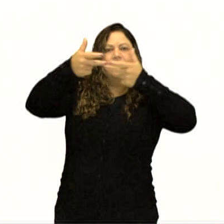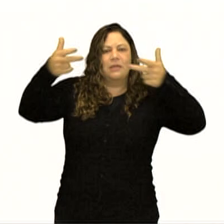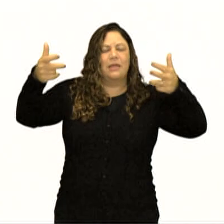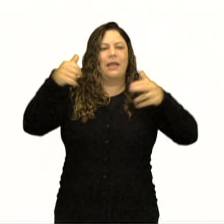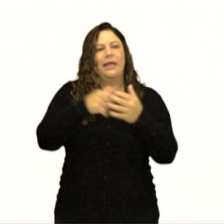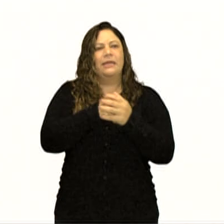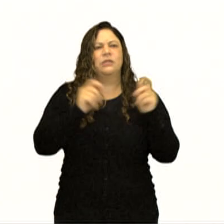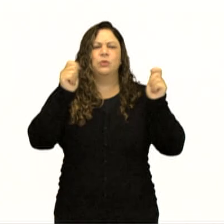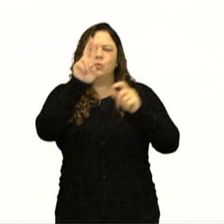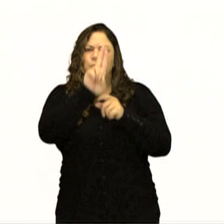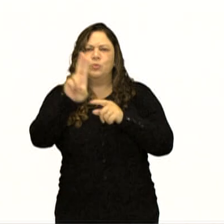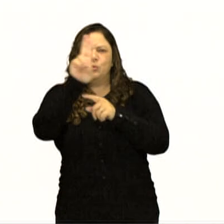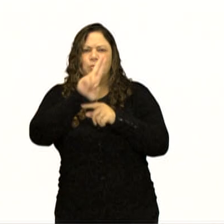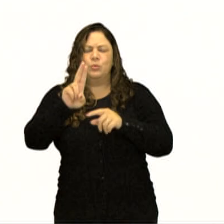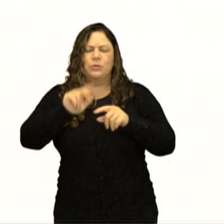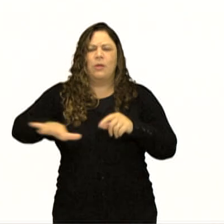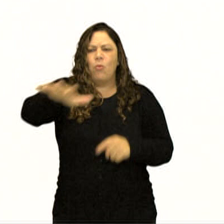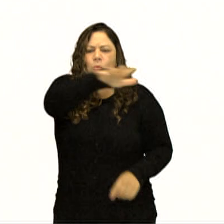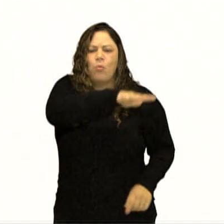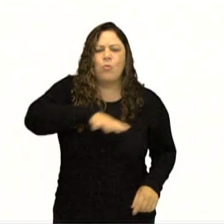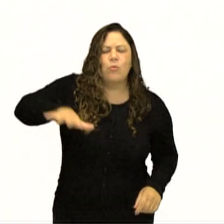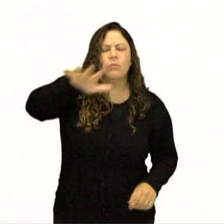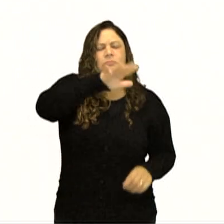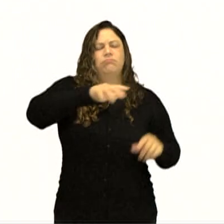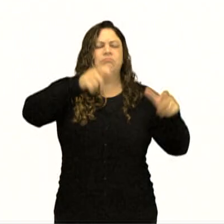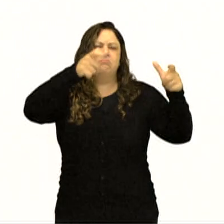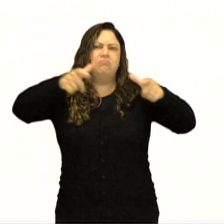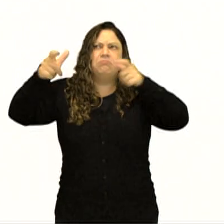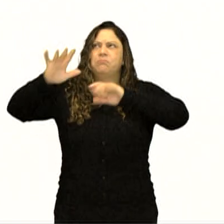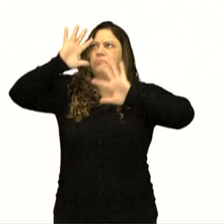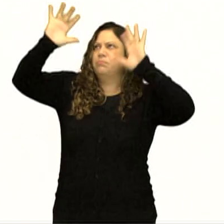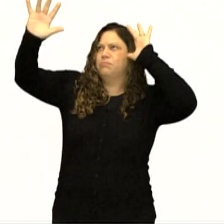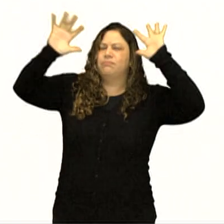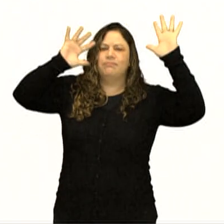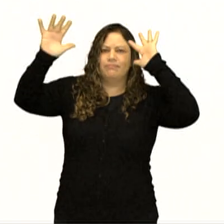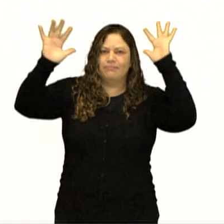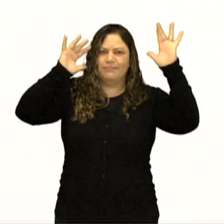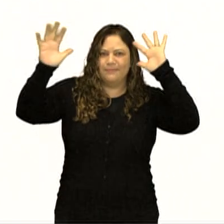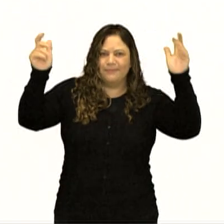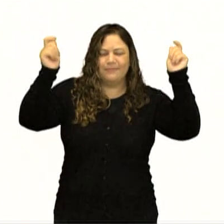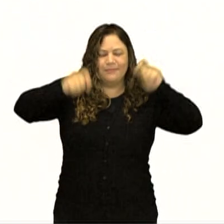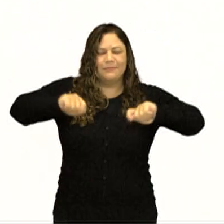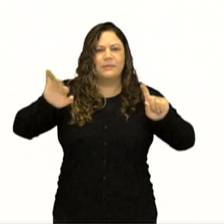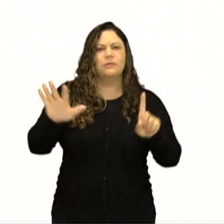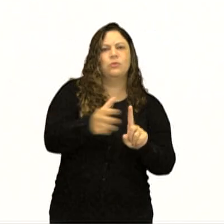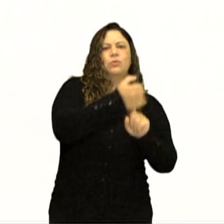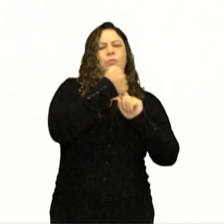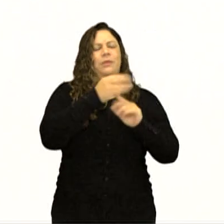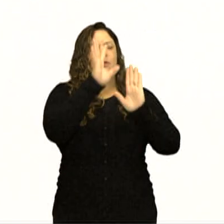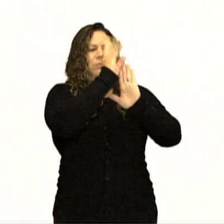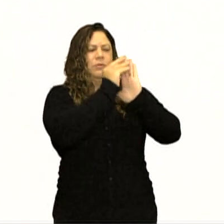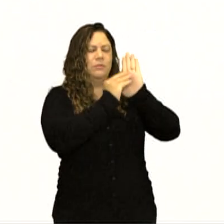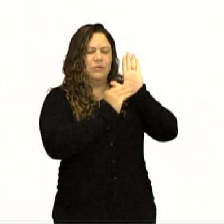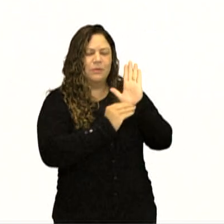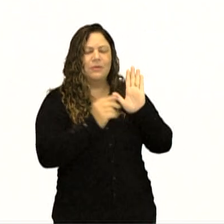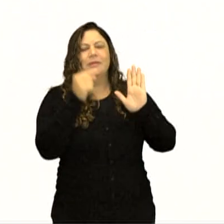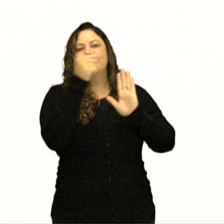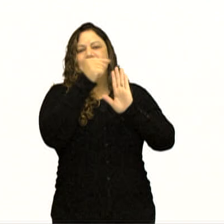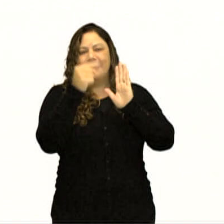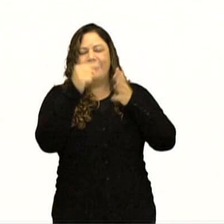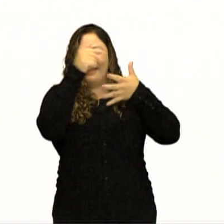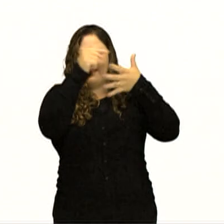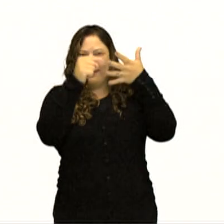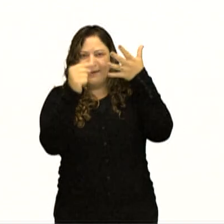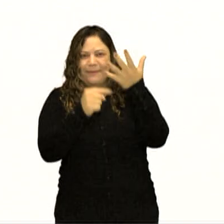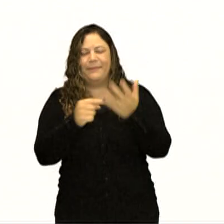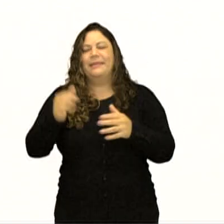e personagens realistas ou de fantasia. Demonstrar domínio dos elementos da estrutura narrativa.